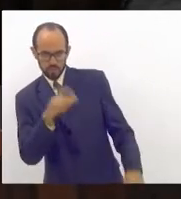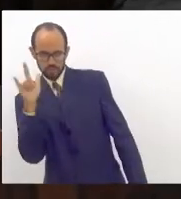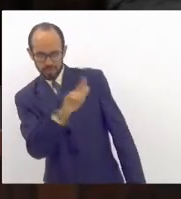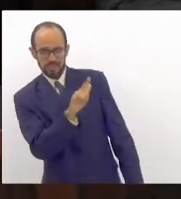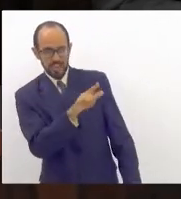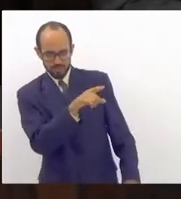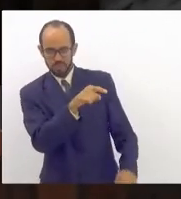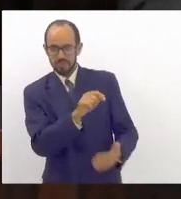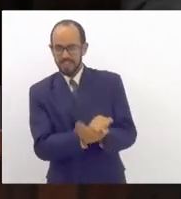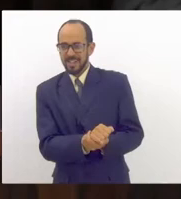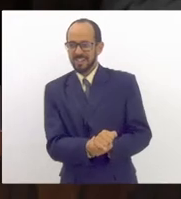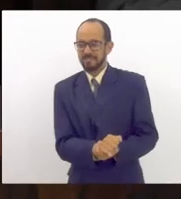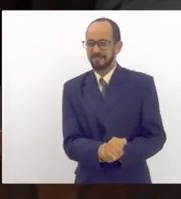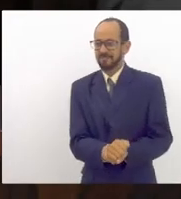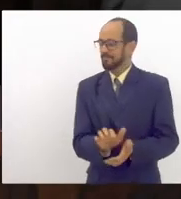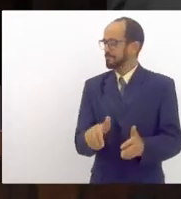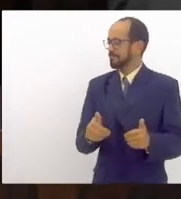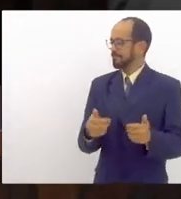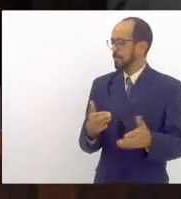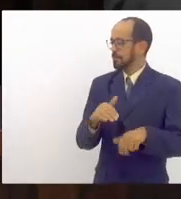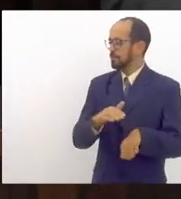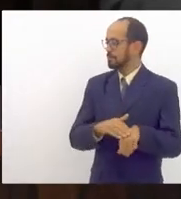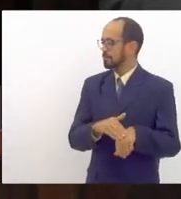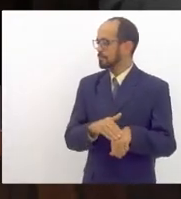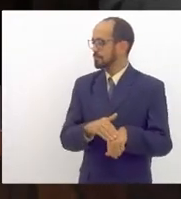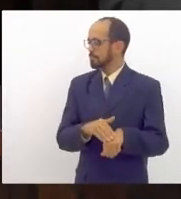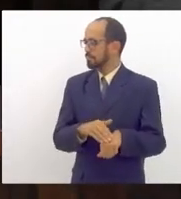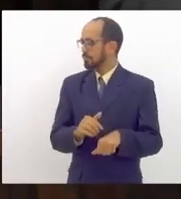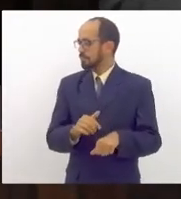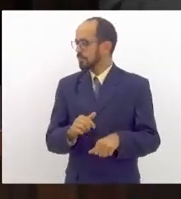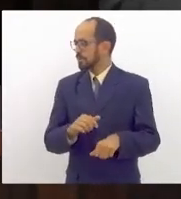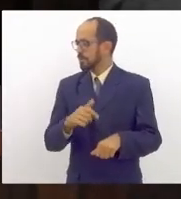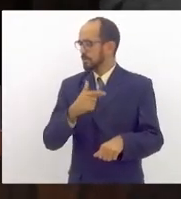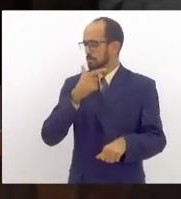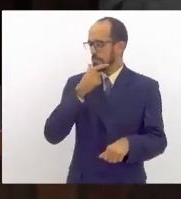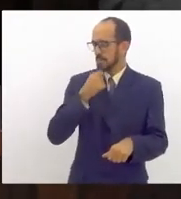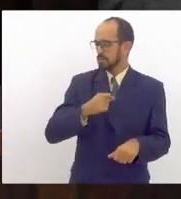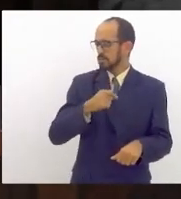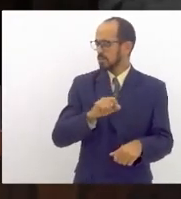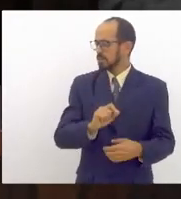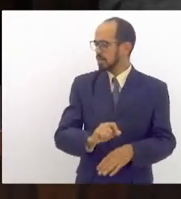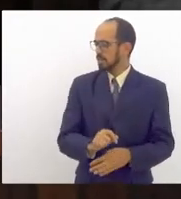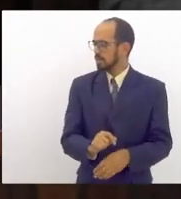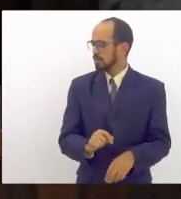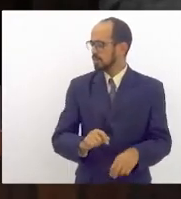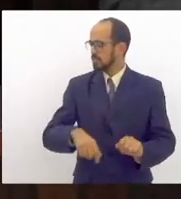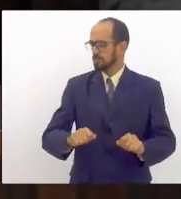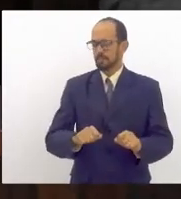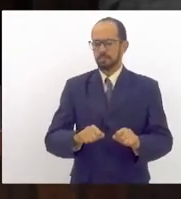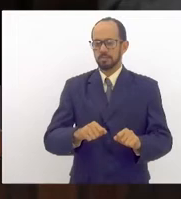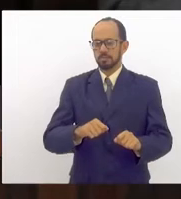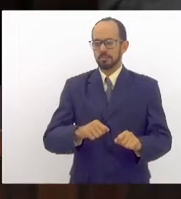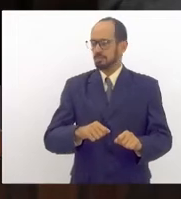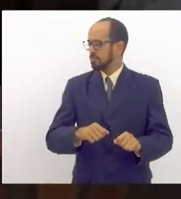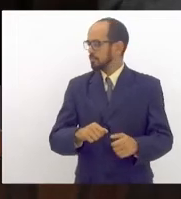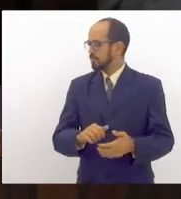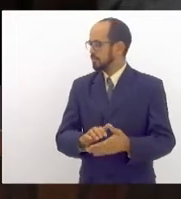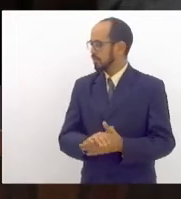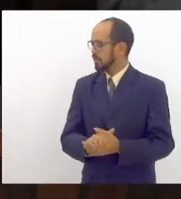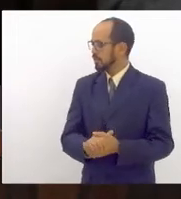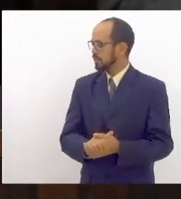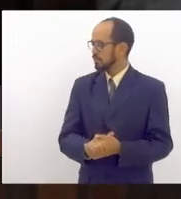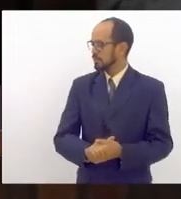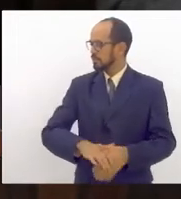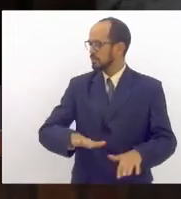mas muito masculinizados ainda né Muito machistas até então é